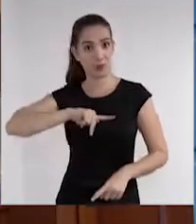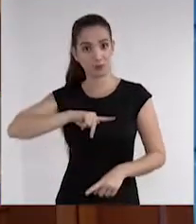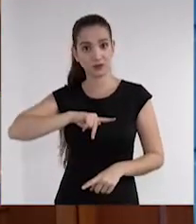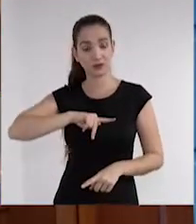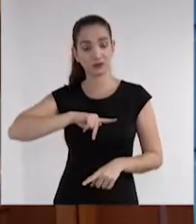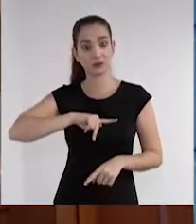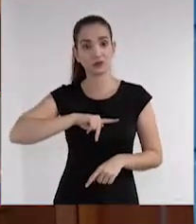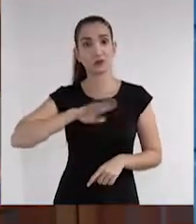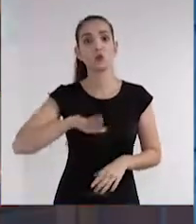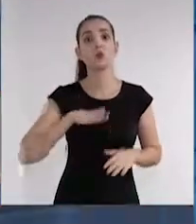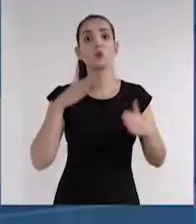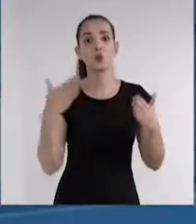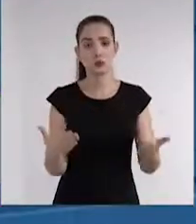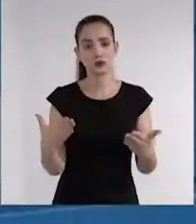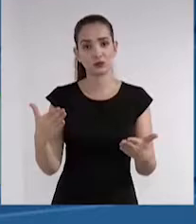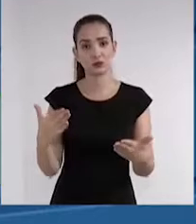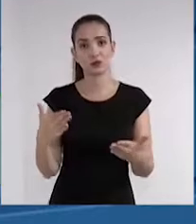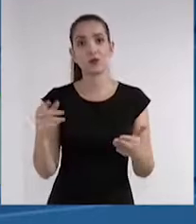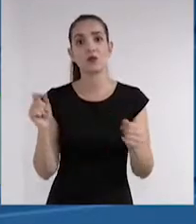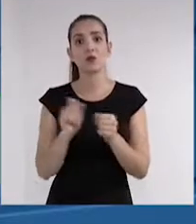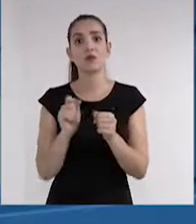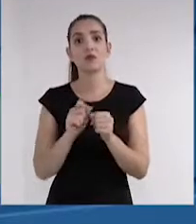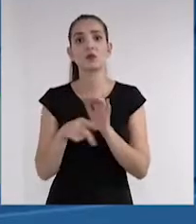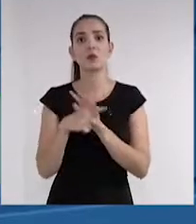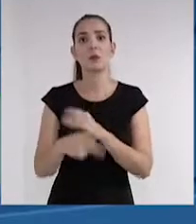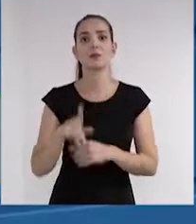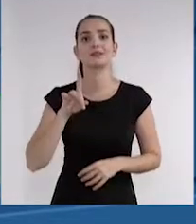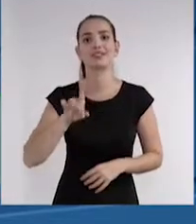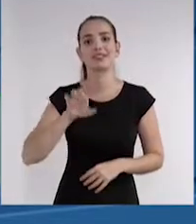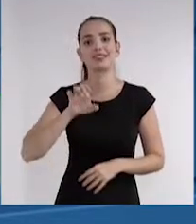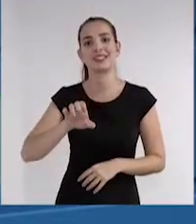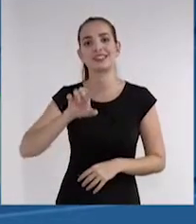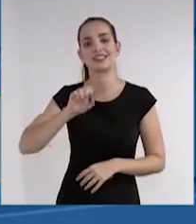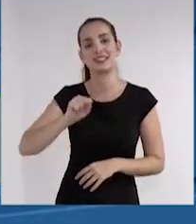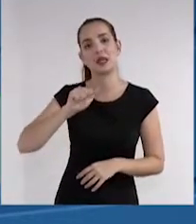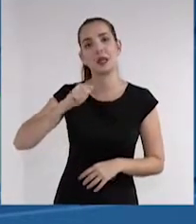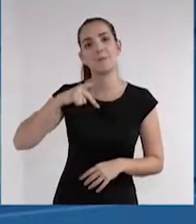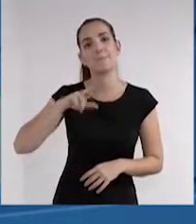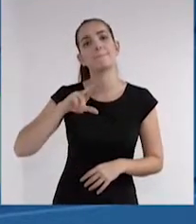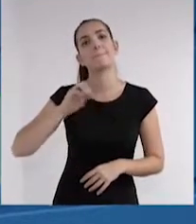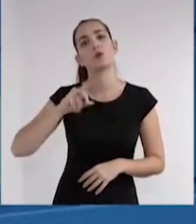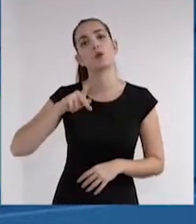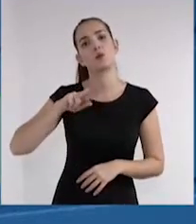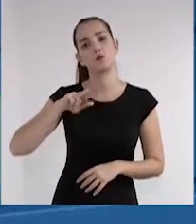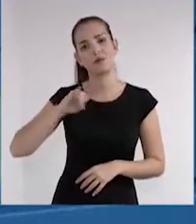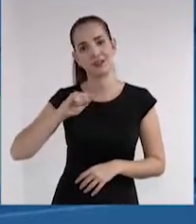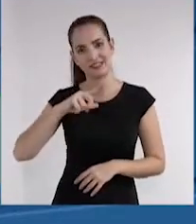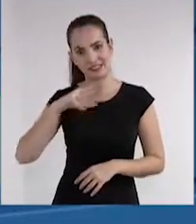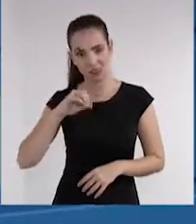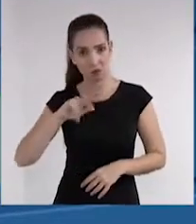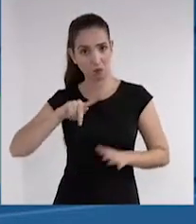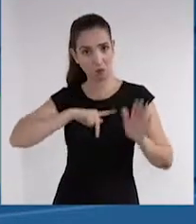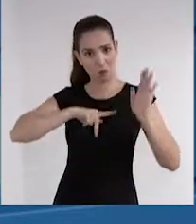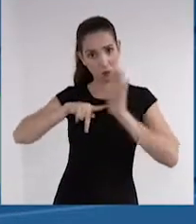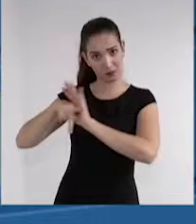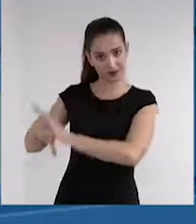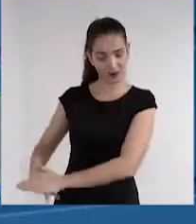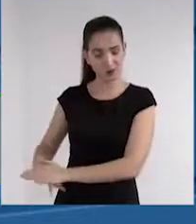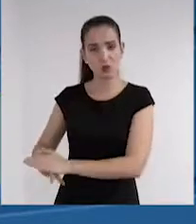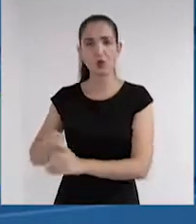não é feito de forma de desapropriação, como Vossa Excelência muito bem falou, na terra que é improdutiva, além dele receber as